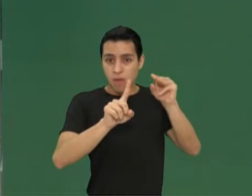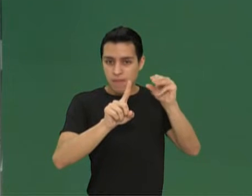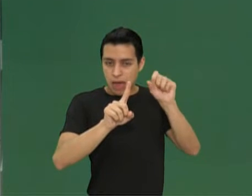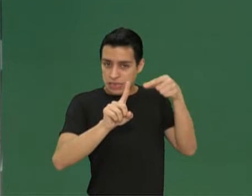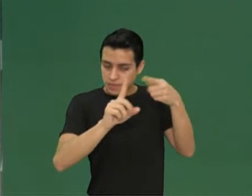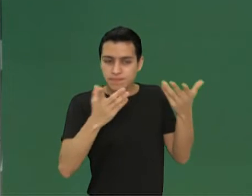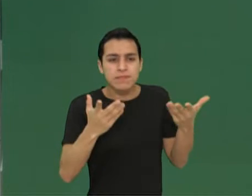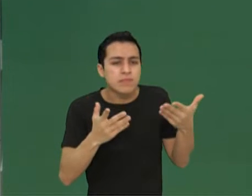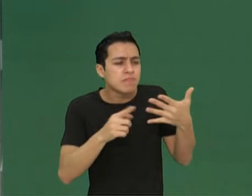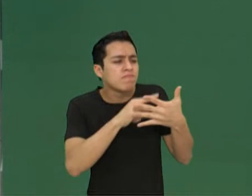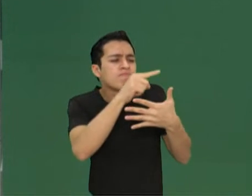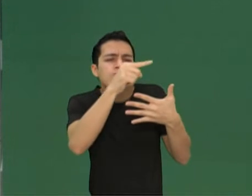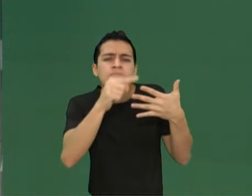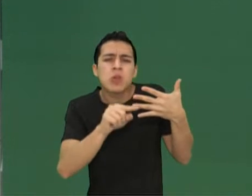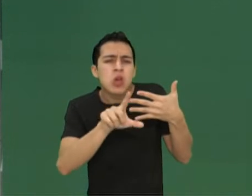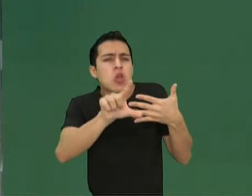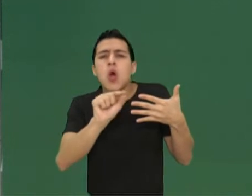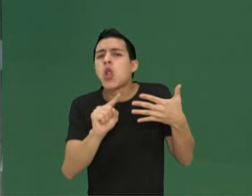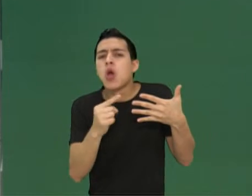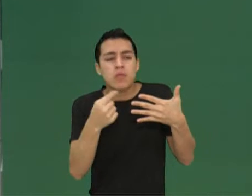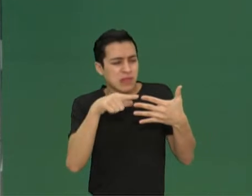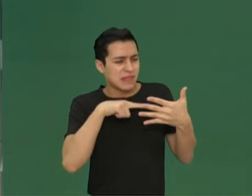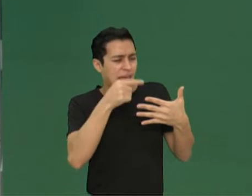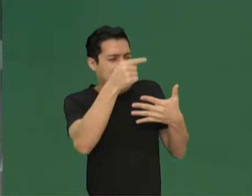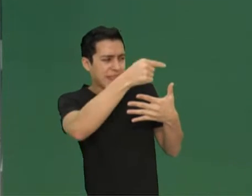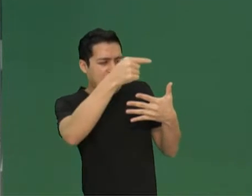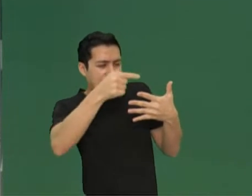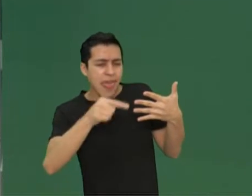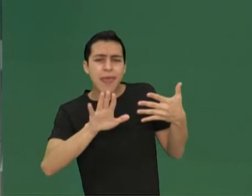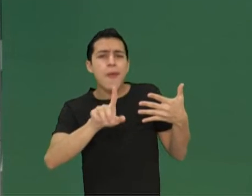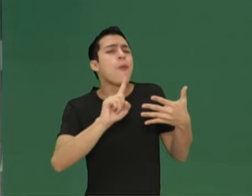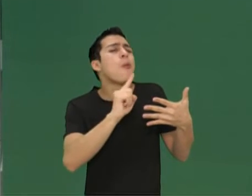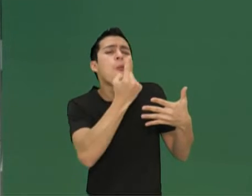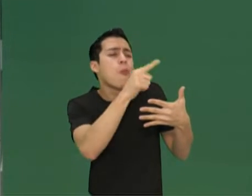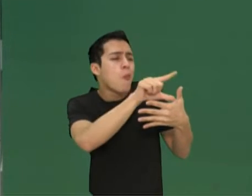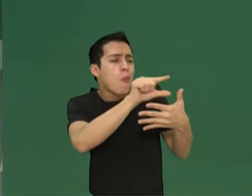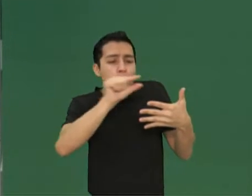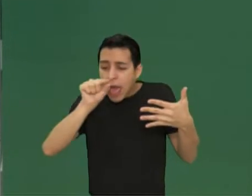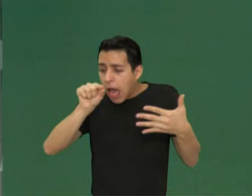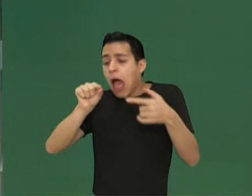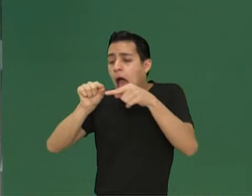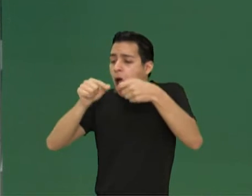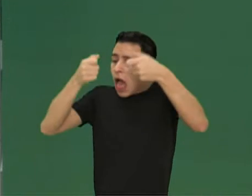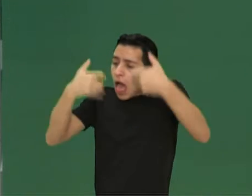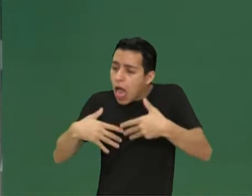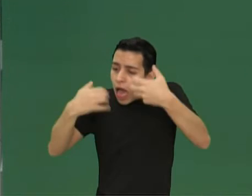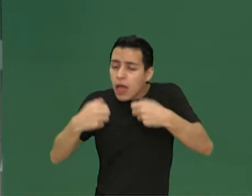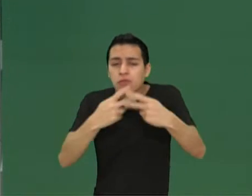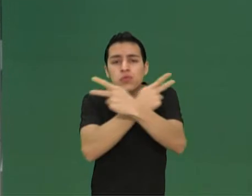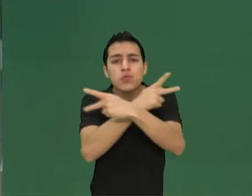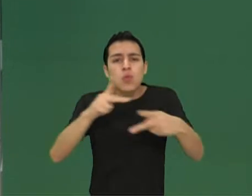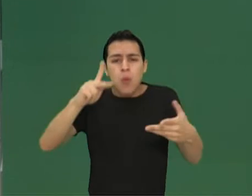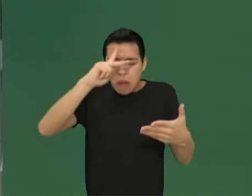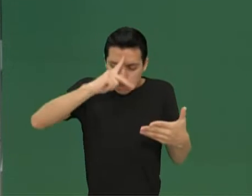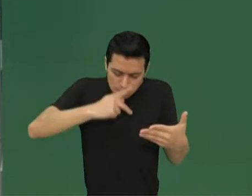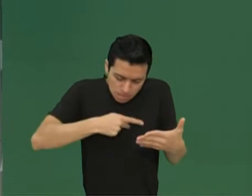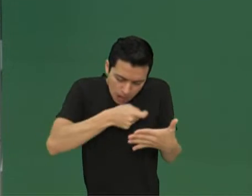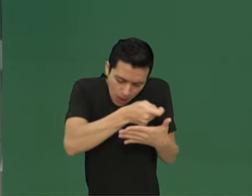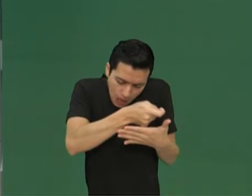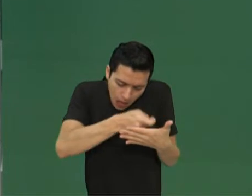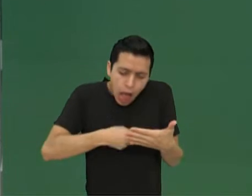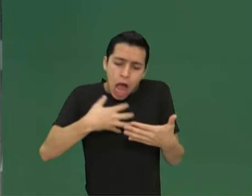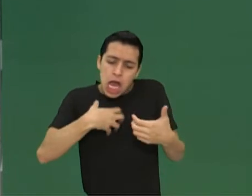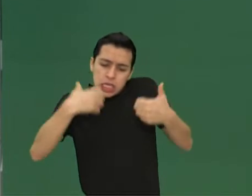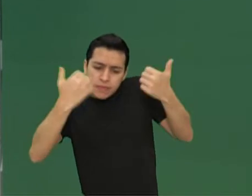dos argumentos que a gente viu, tem 5, né? Escolha um deles ali e explique-o com suas palavras, né? Com a sua maneira, né? A